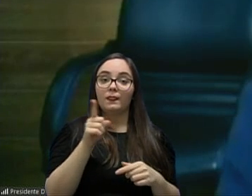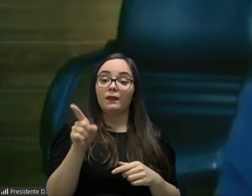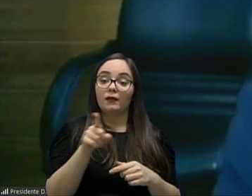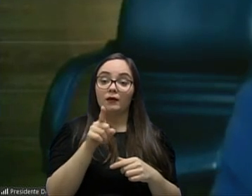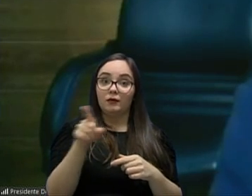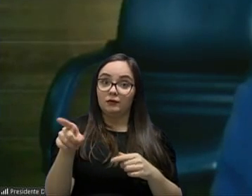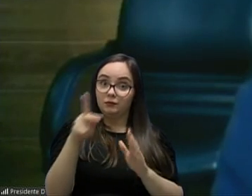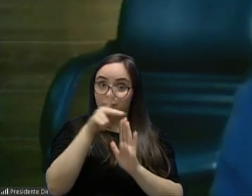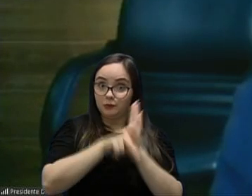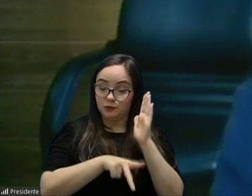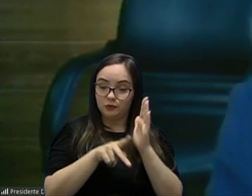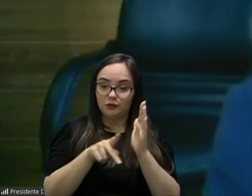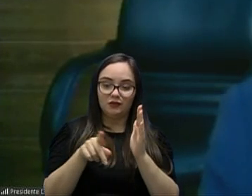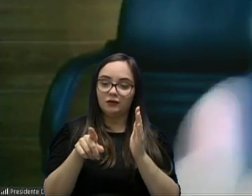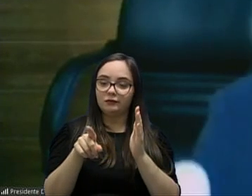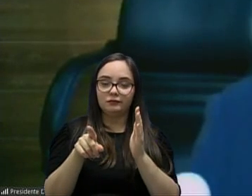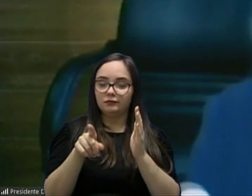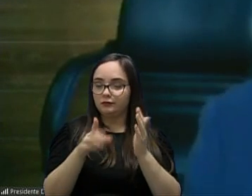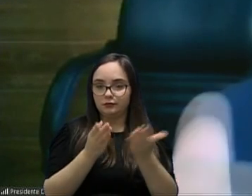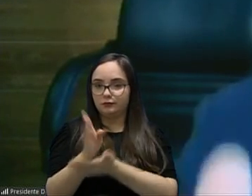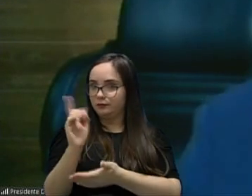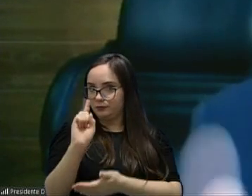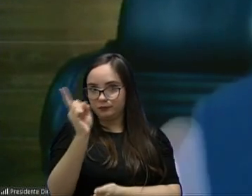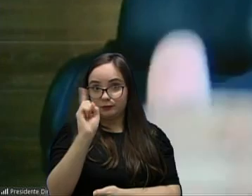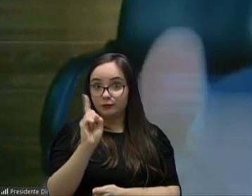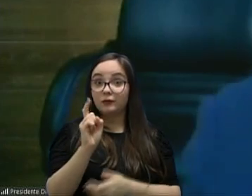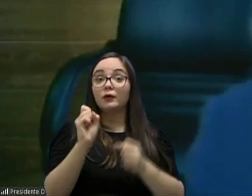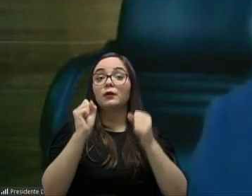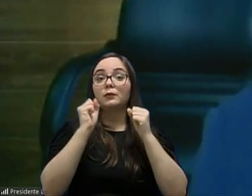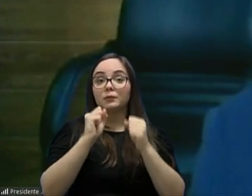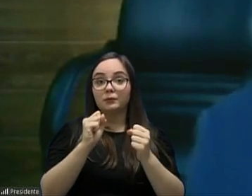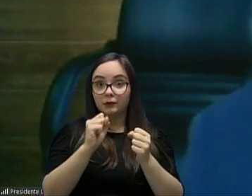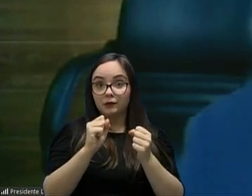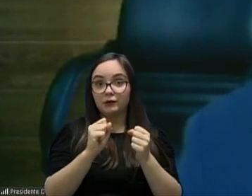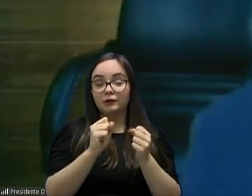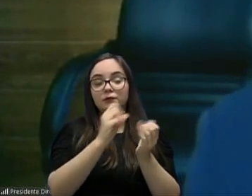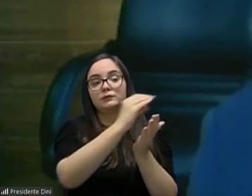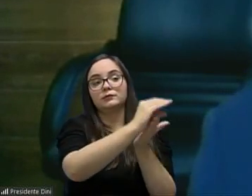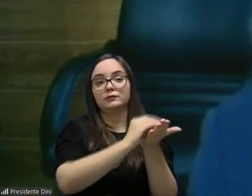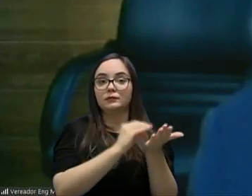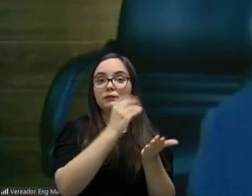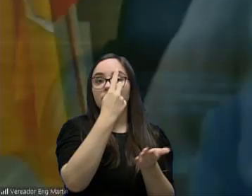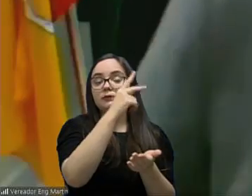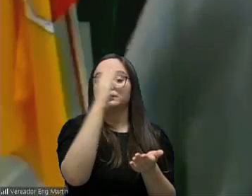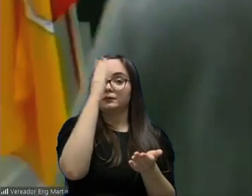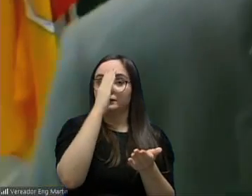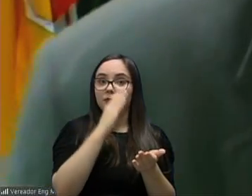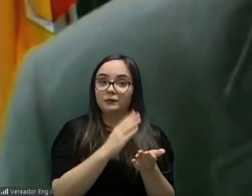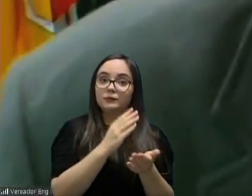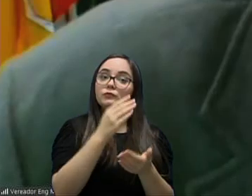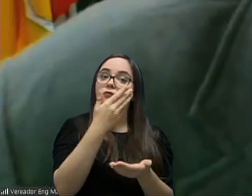pode acarretar o repasse de verbas federais para o município.